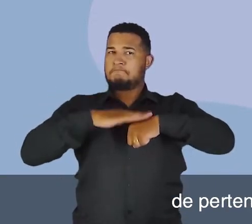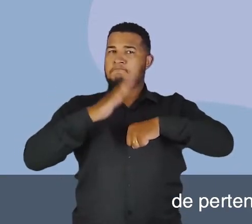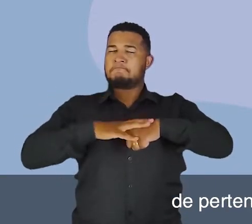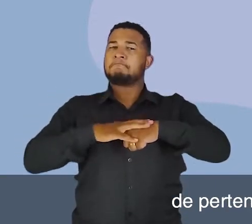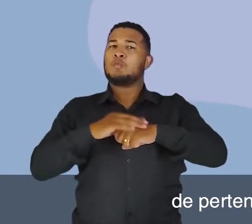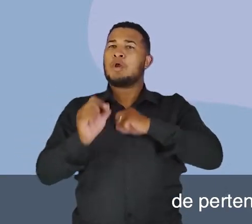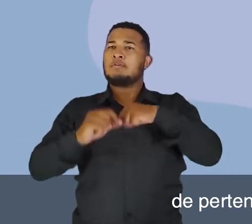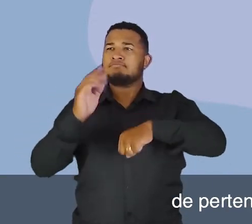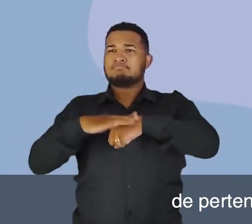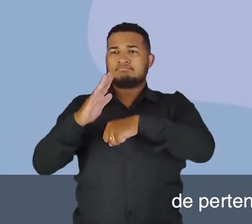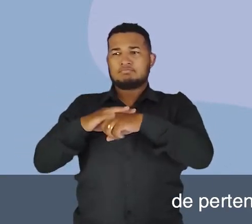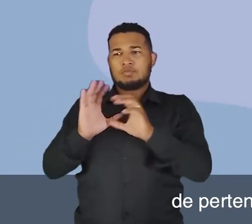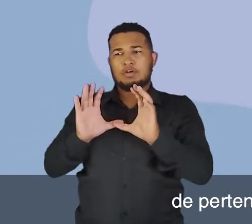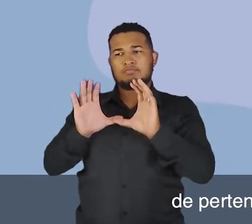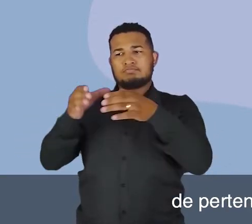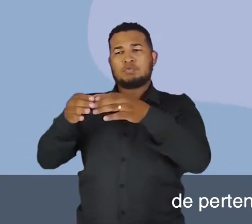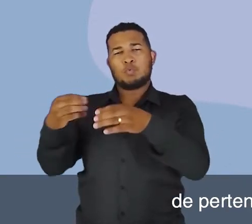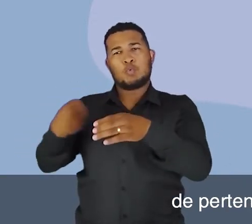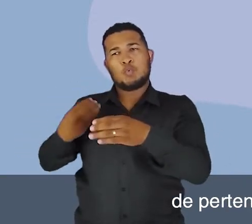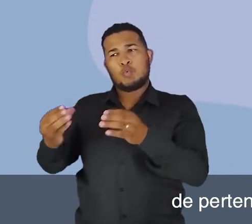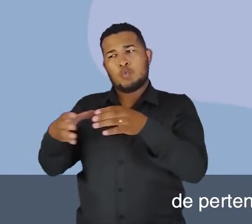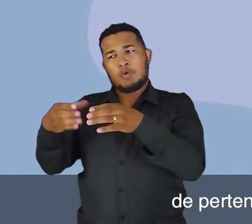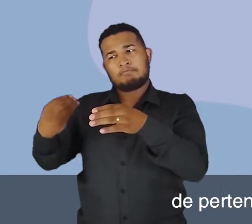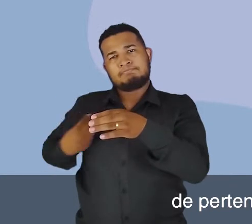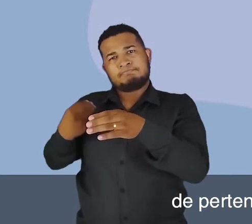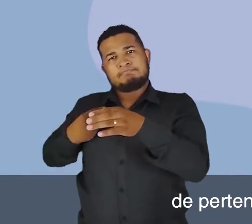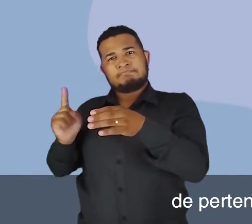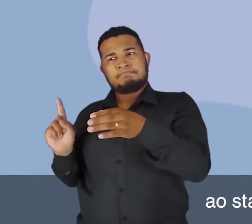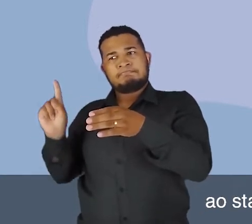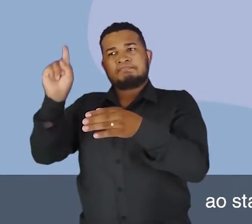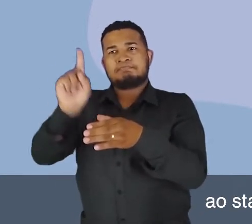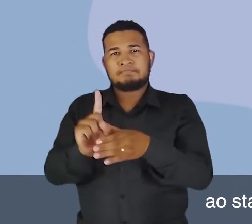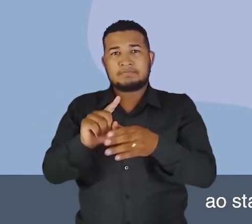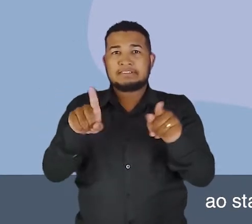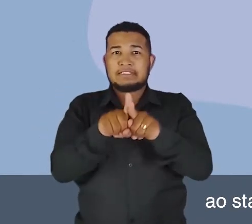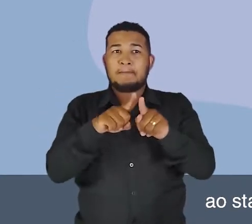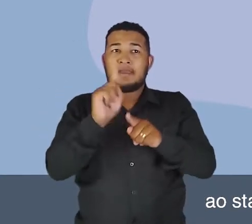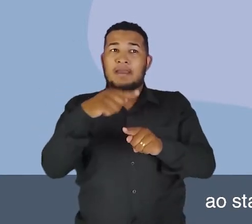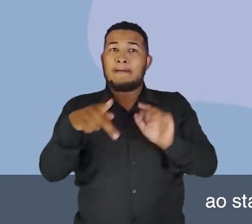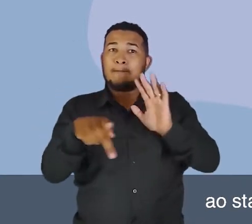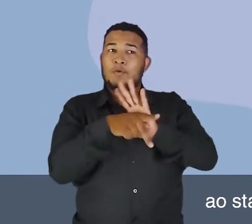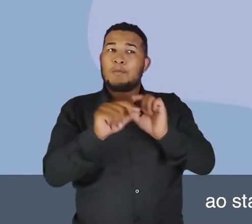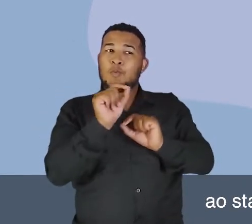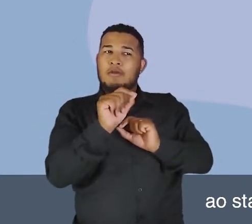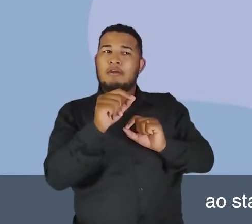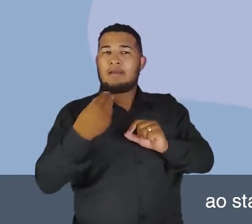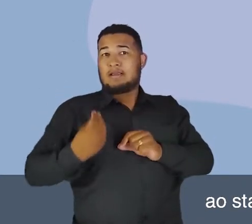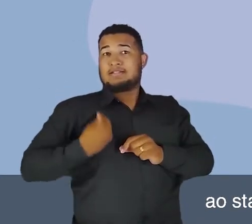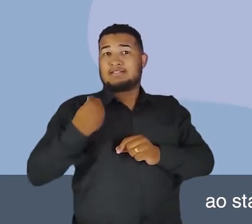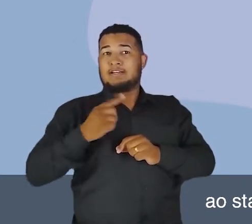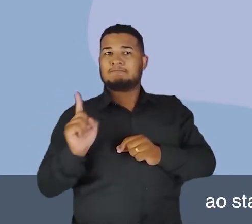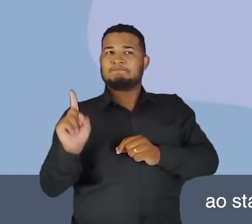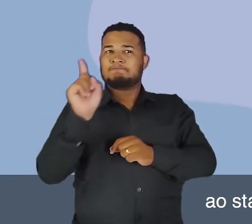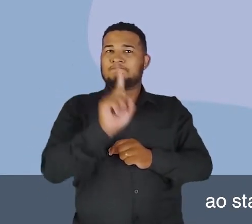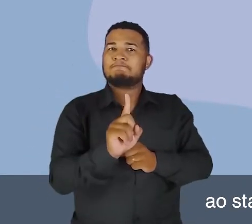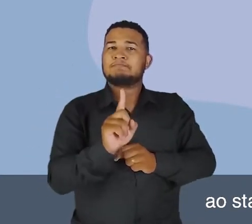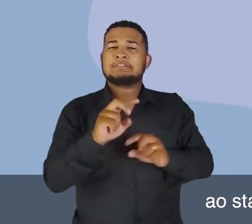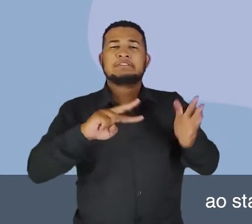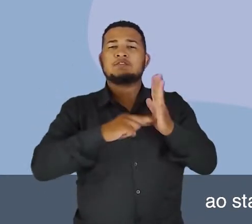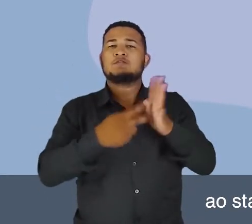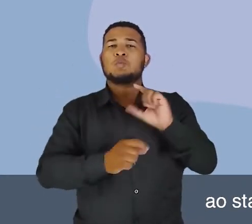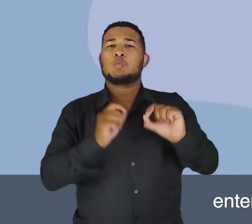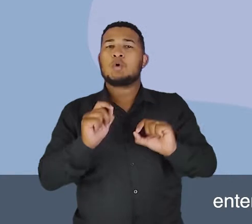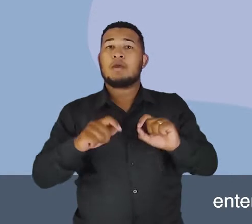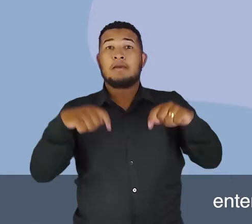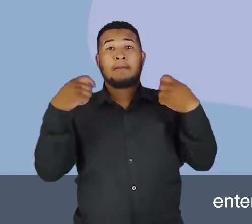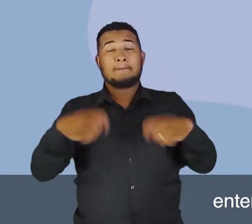de pertencer a um grupo, é a mesma coisa da sensação de pertencimento ao status quo. O que significa isso? Significa que você